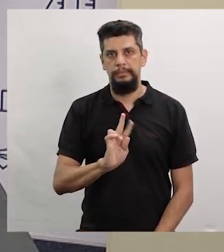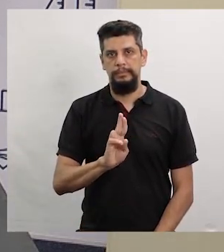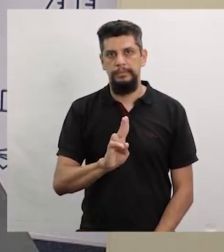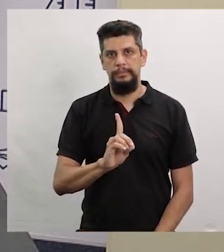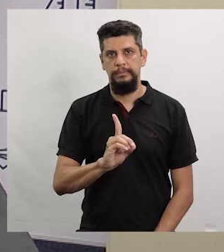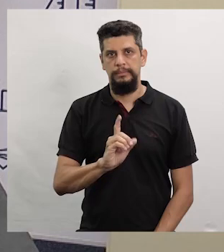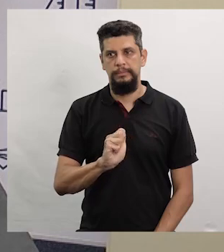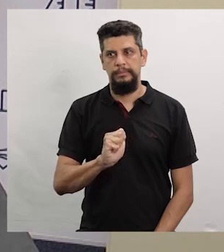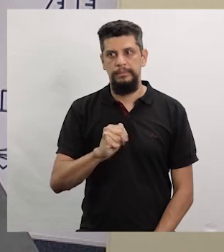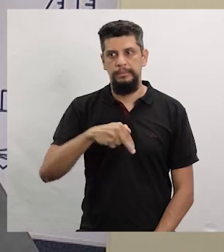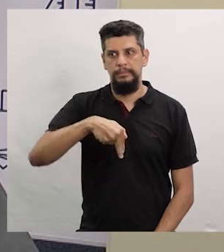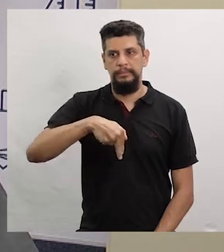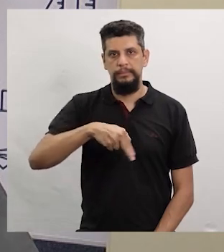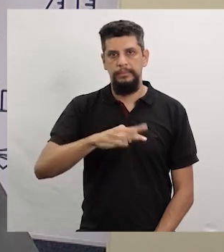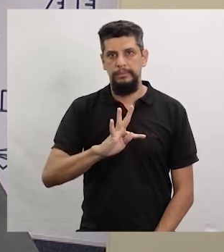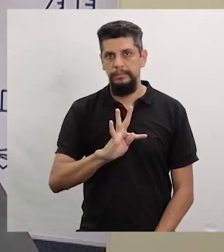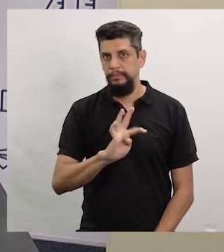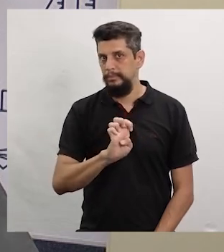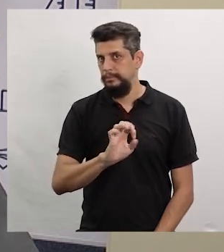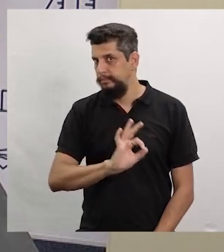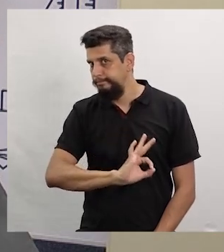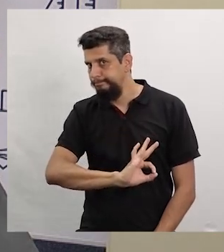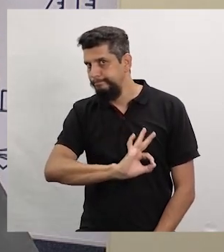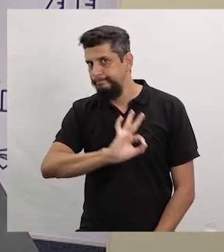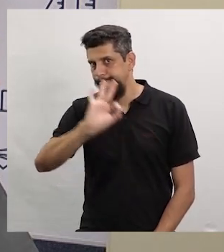estudante muito bem